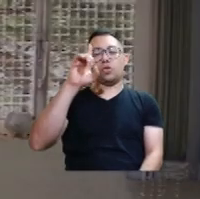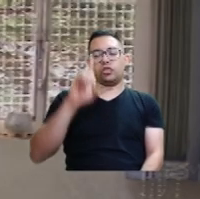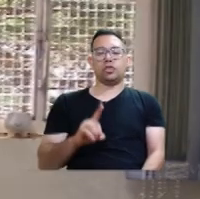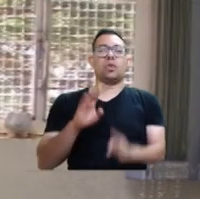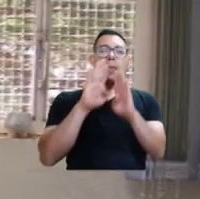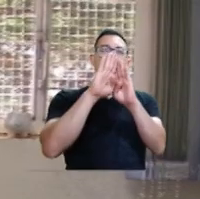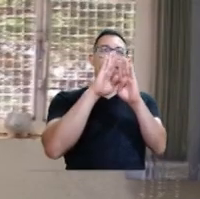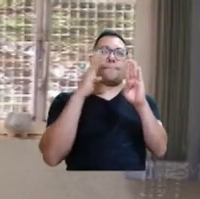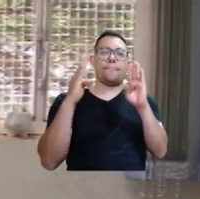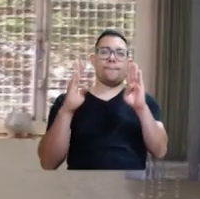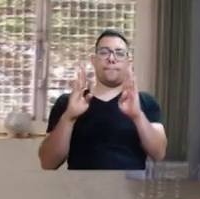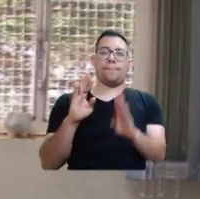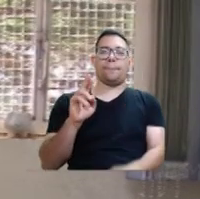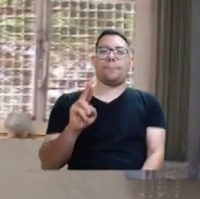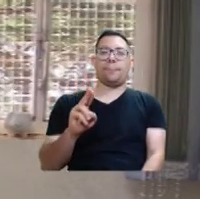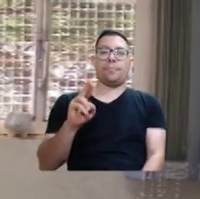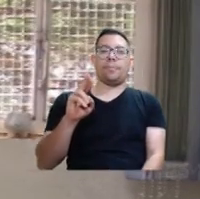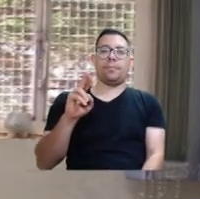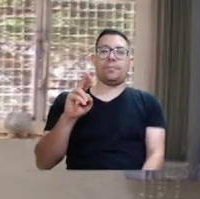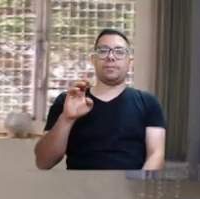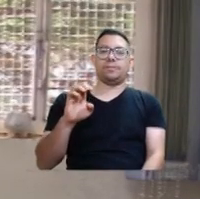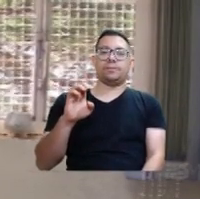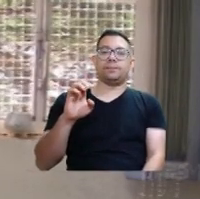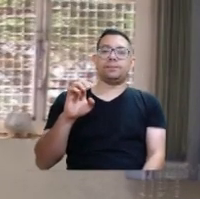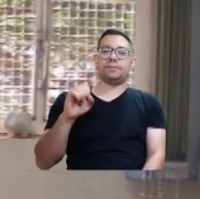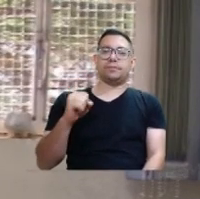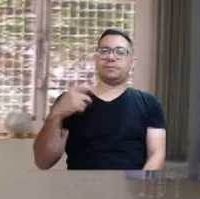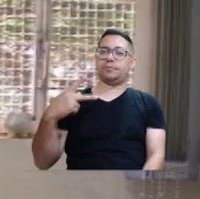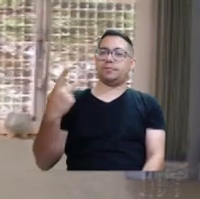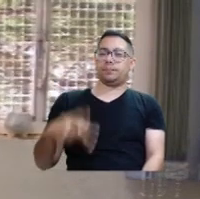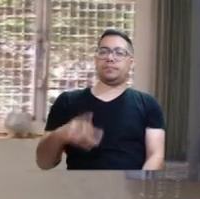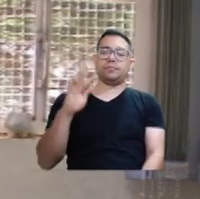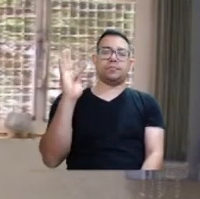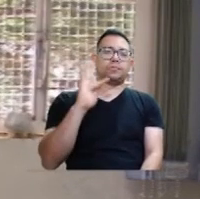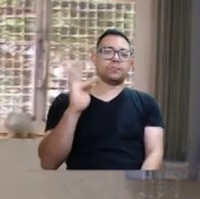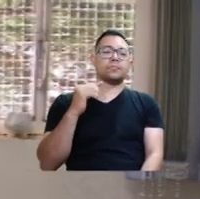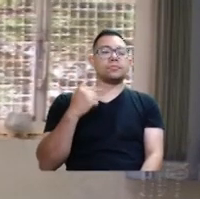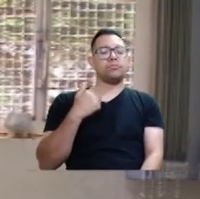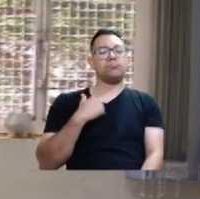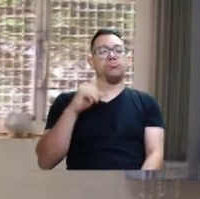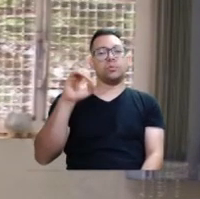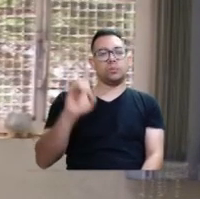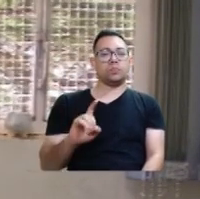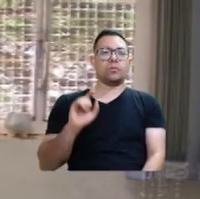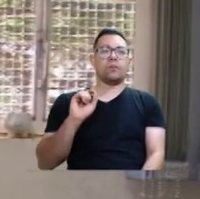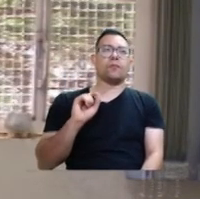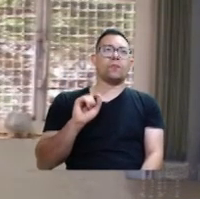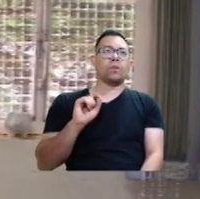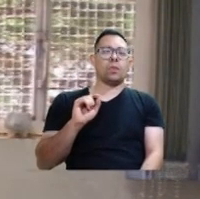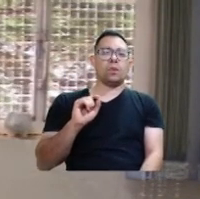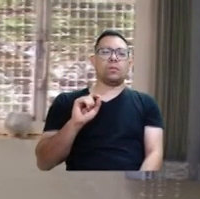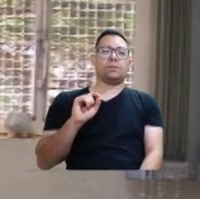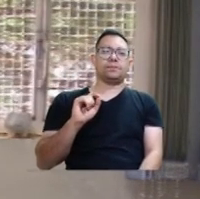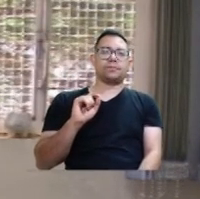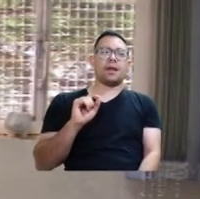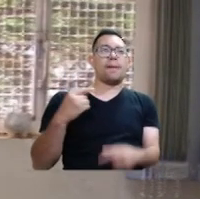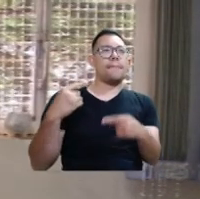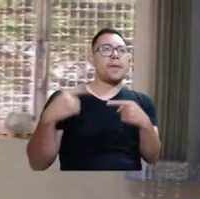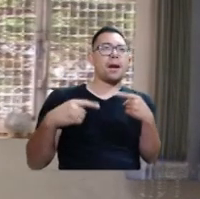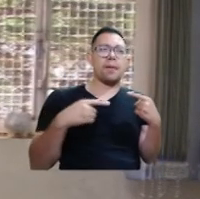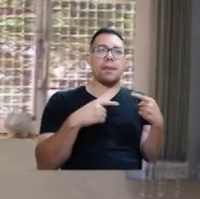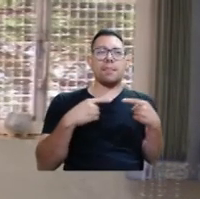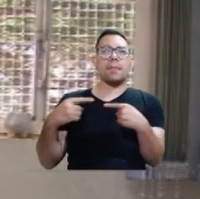Sou diretora da biblioteca da Unesp aqui de Franca e parte da minha atuação na vinda da